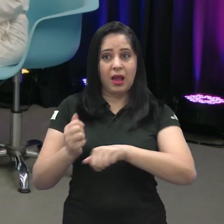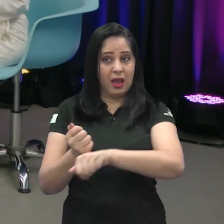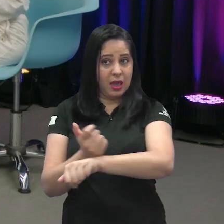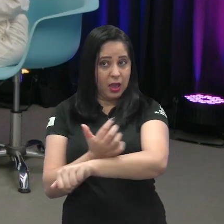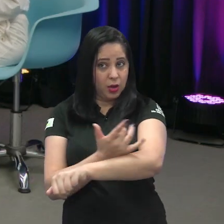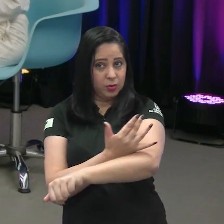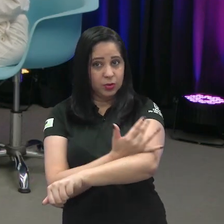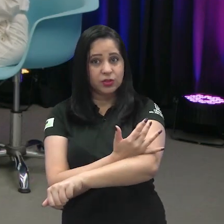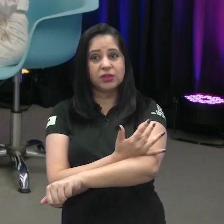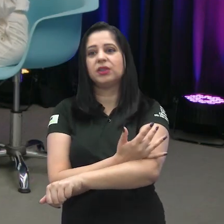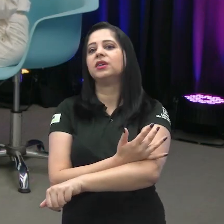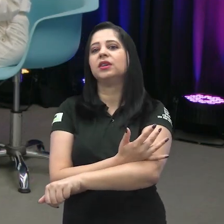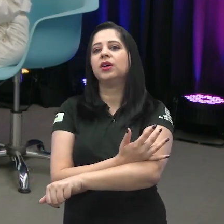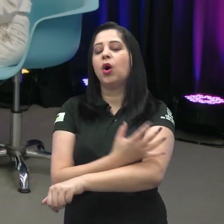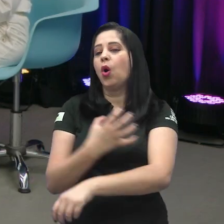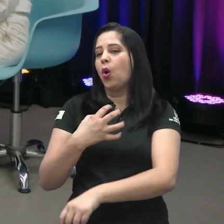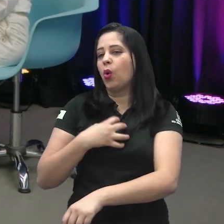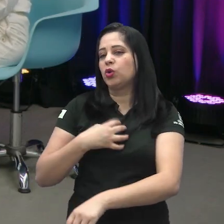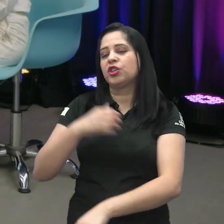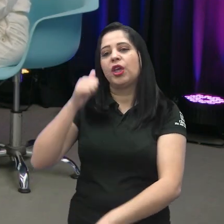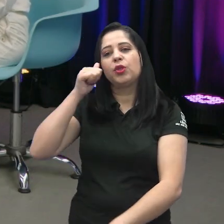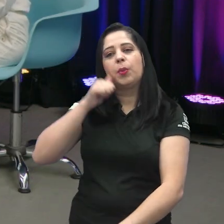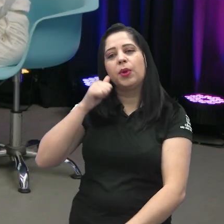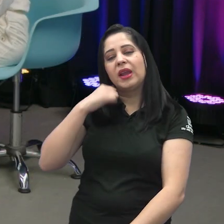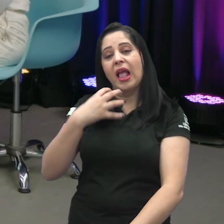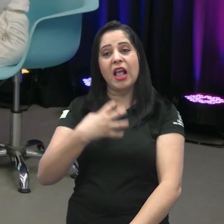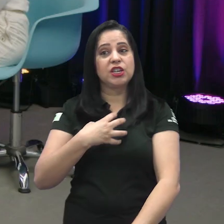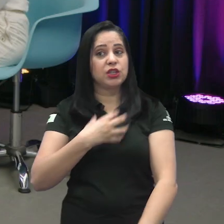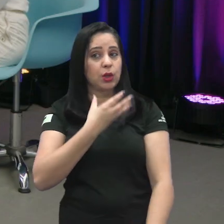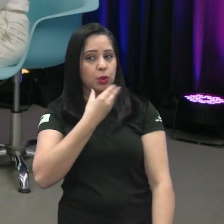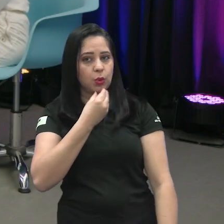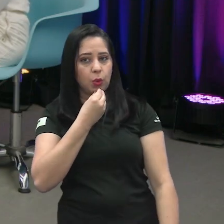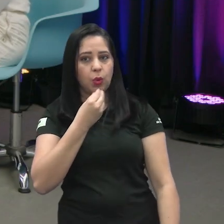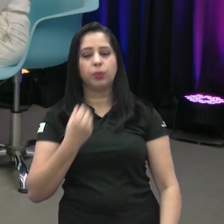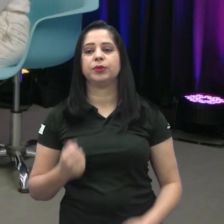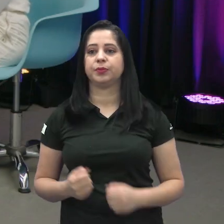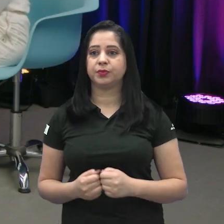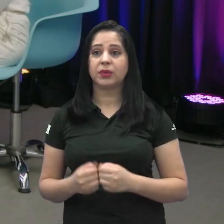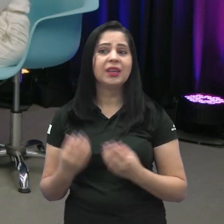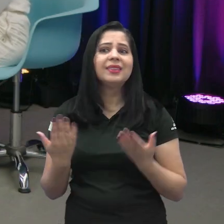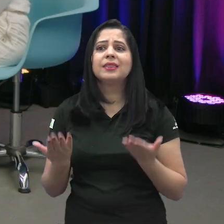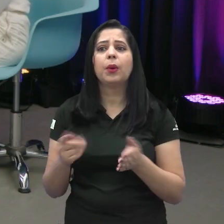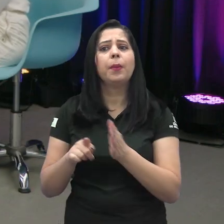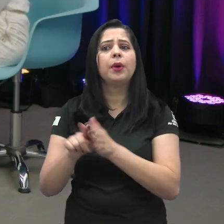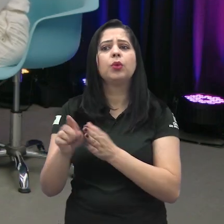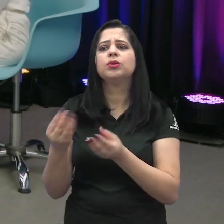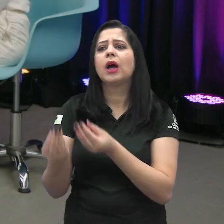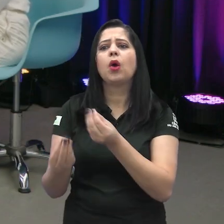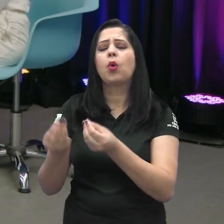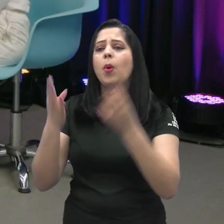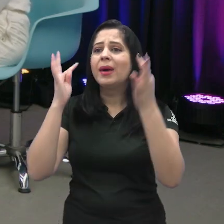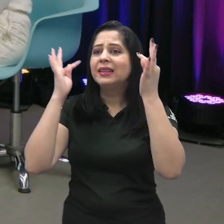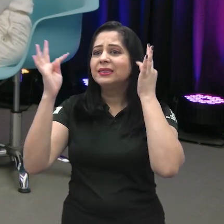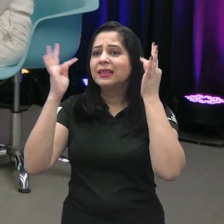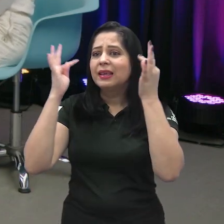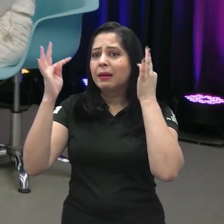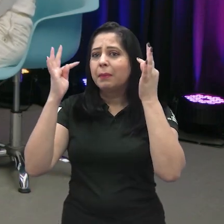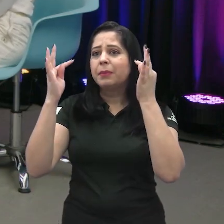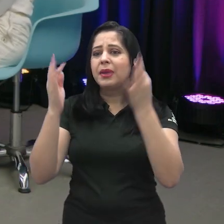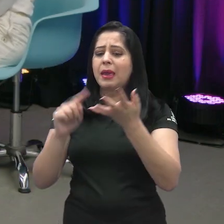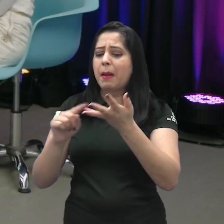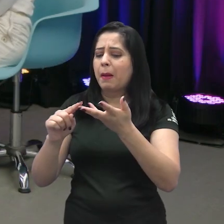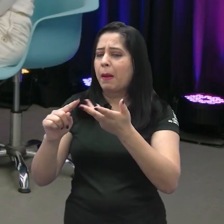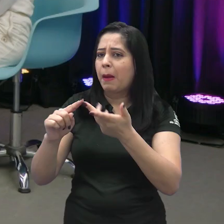nossas energias, né, o nosso feminino, o nosso masculino. Diz para mim, como as terapias integrativas podem ajudar